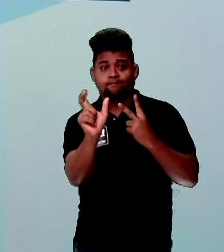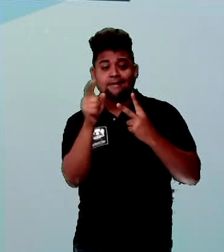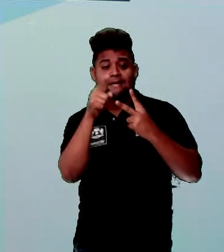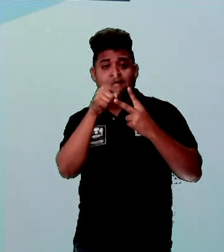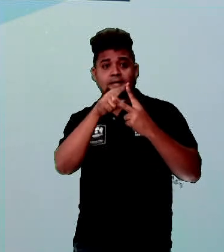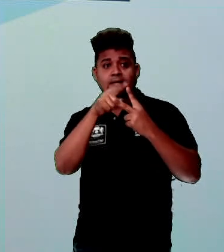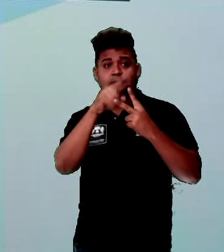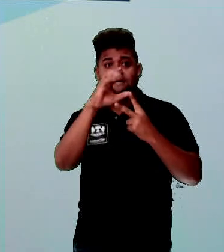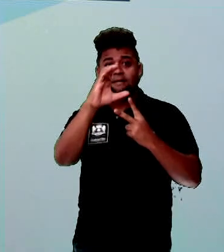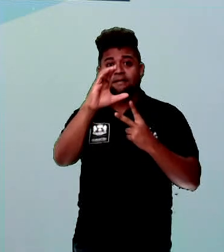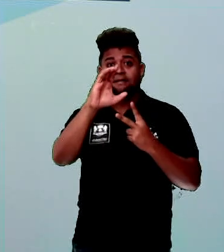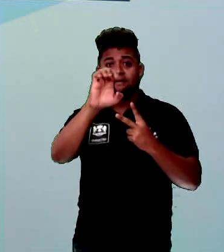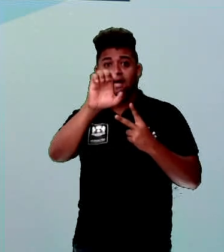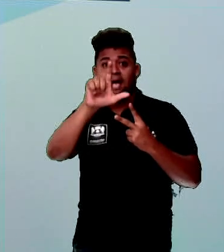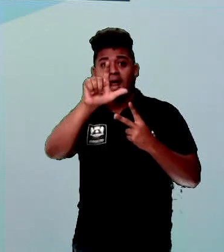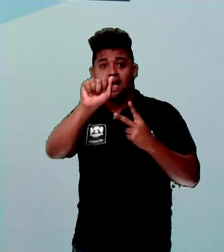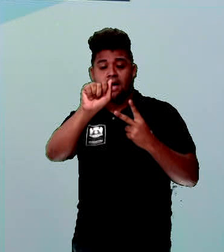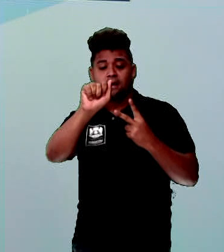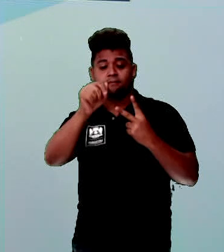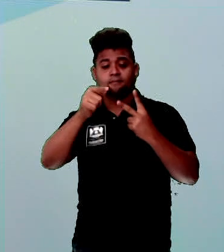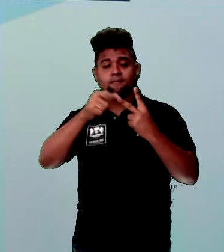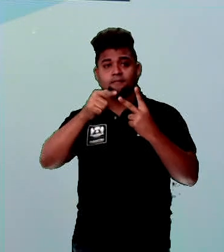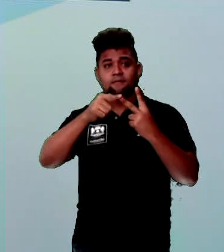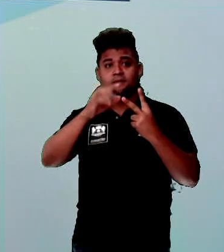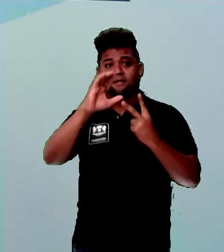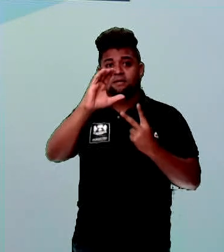Sela e sexto.